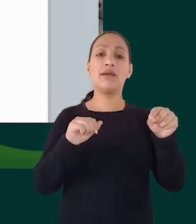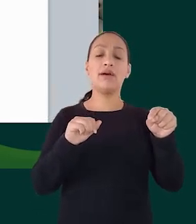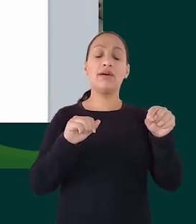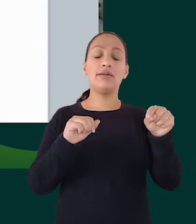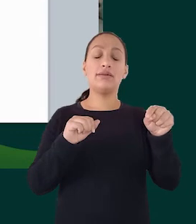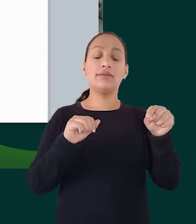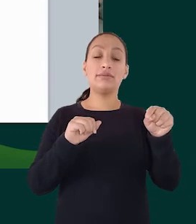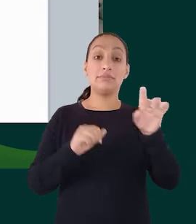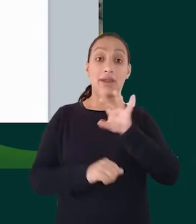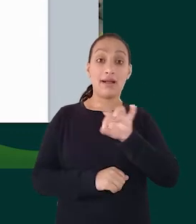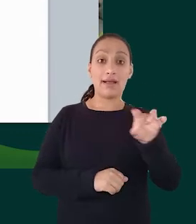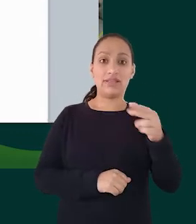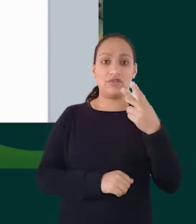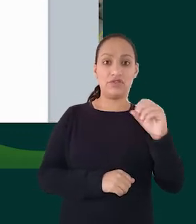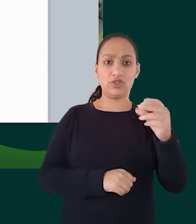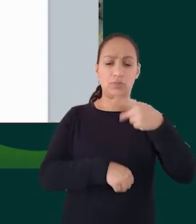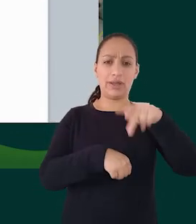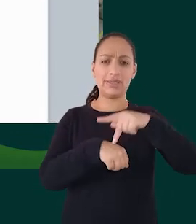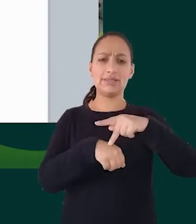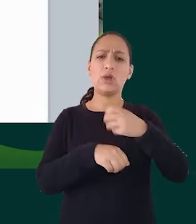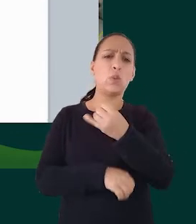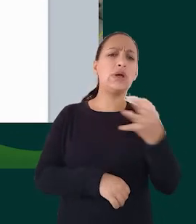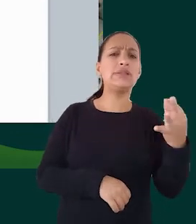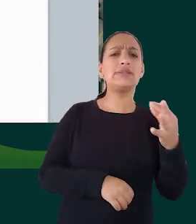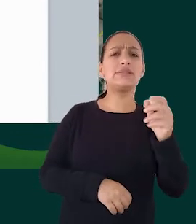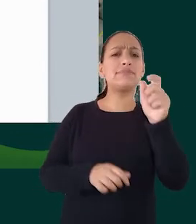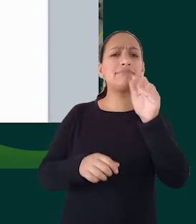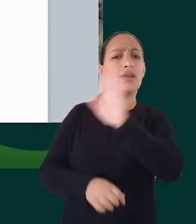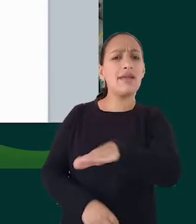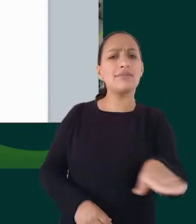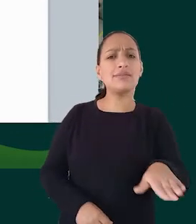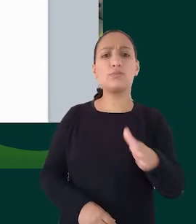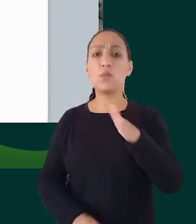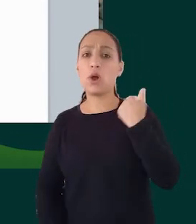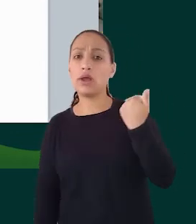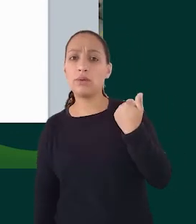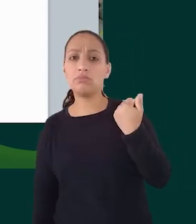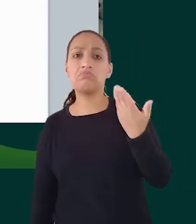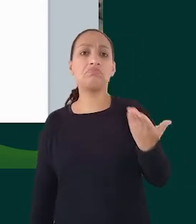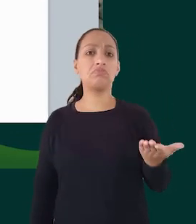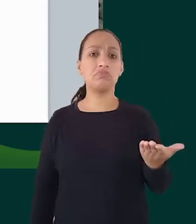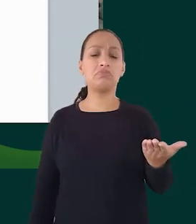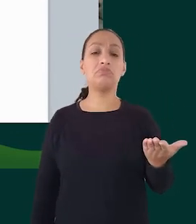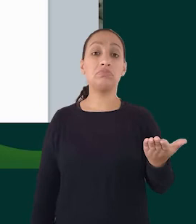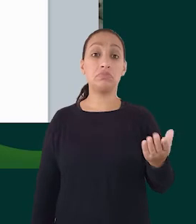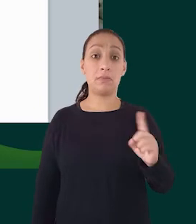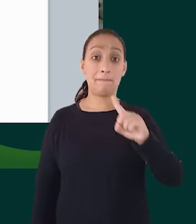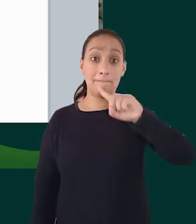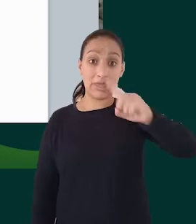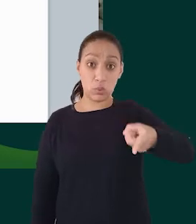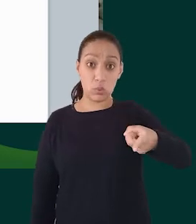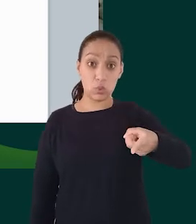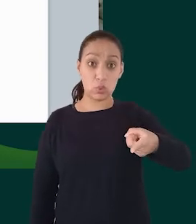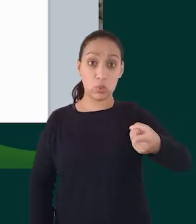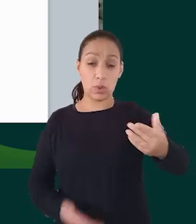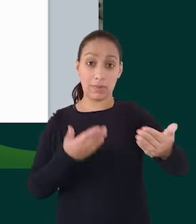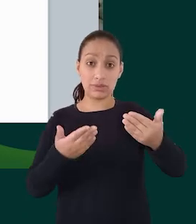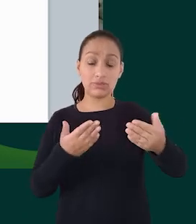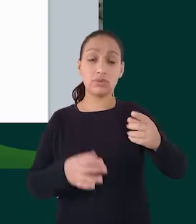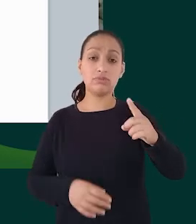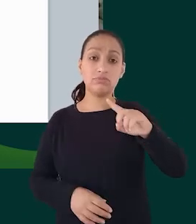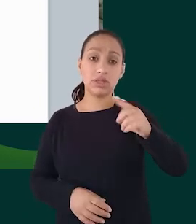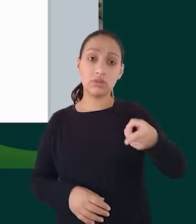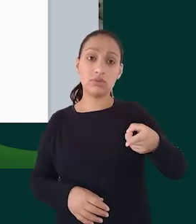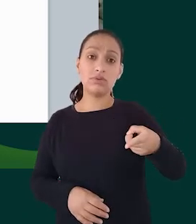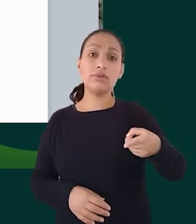tenho quantas pessoas morreram, quantas crianças morreram por mil, e aqui embaixo o